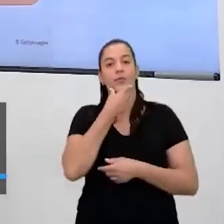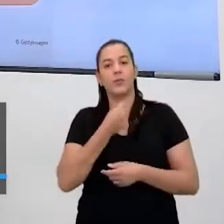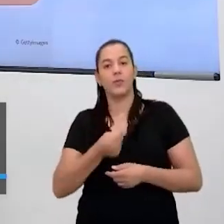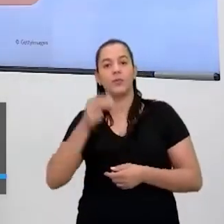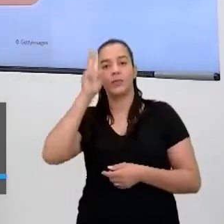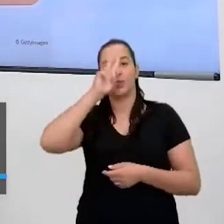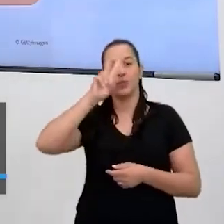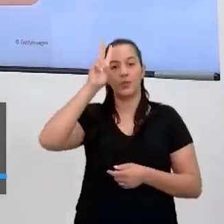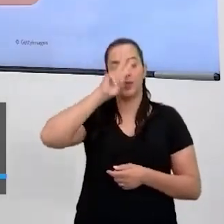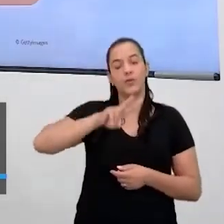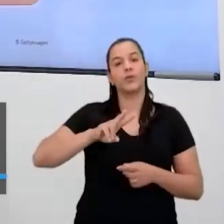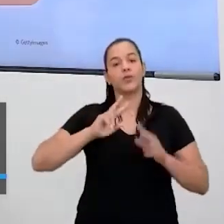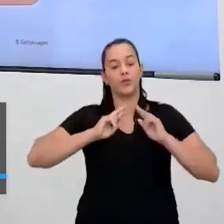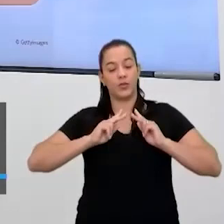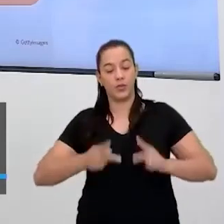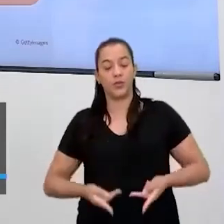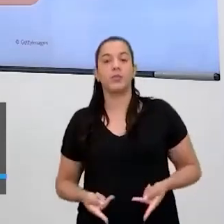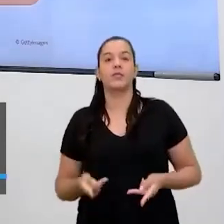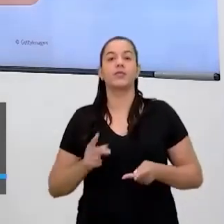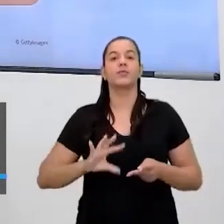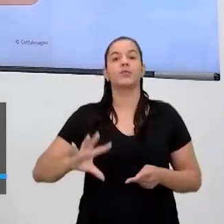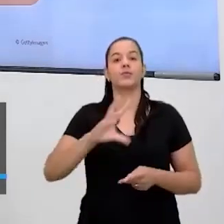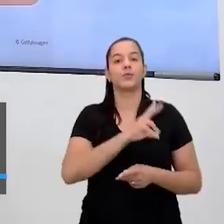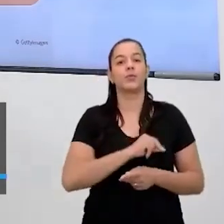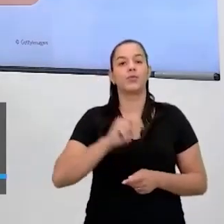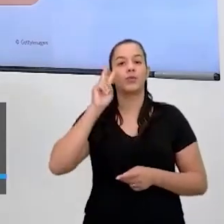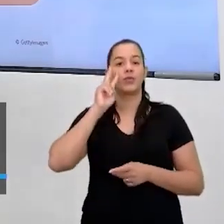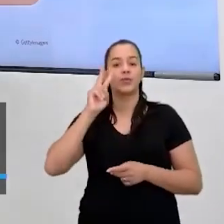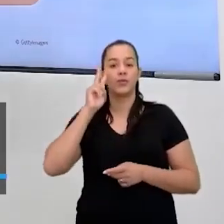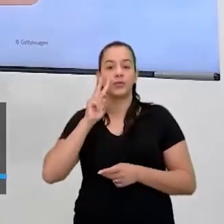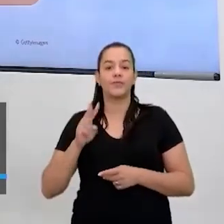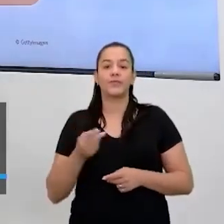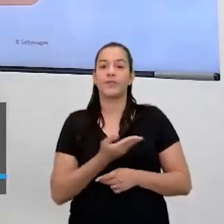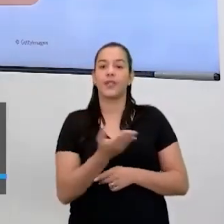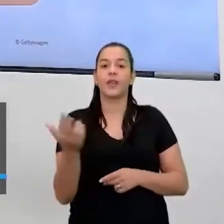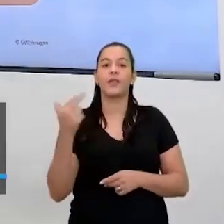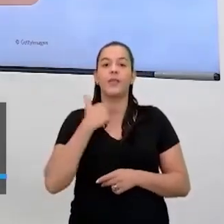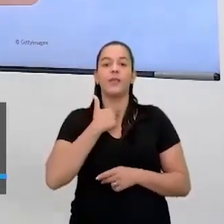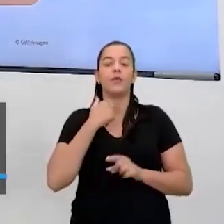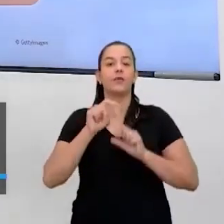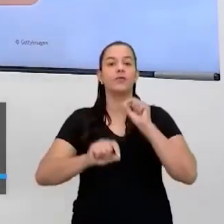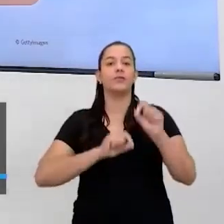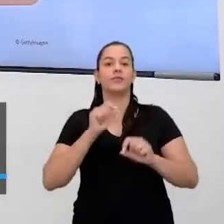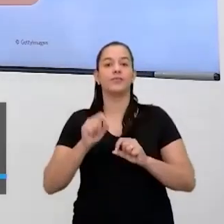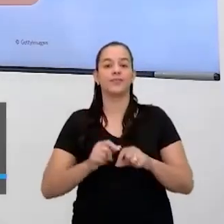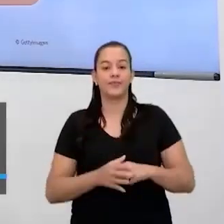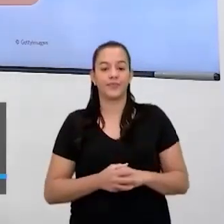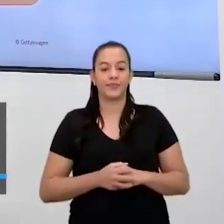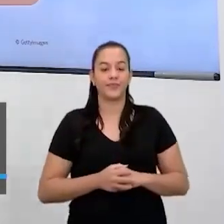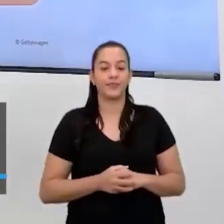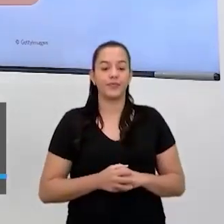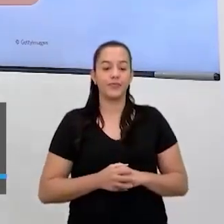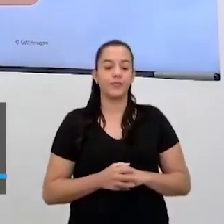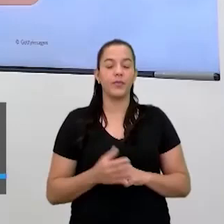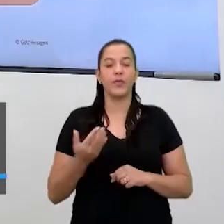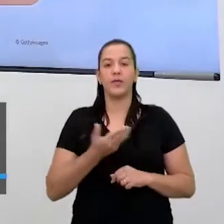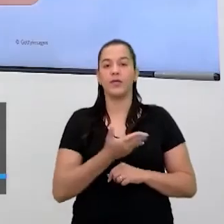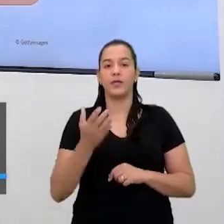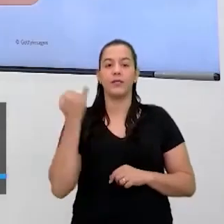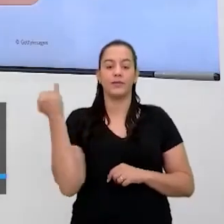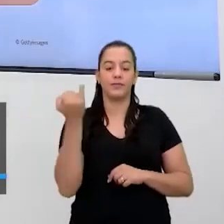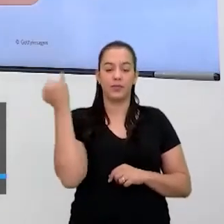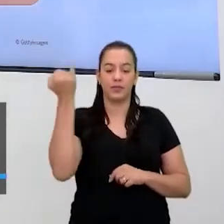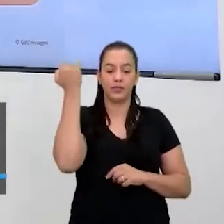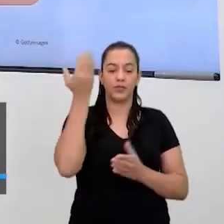história, né, o ser humano na história, melhor dizendo, ela não pode abrir mão, não deve abrir mão, e isso é fundamental